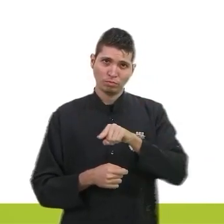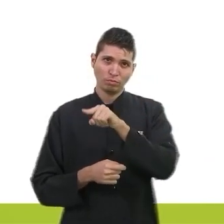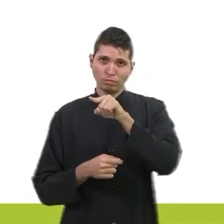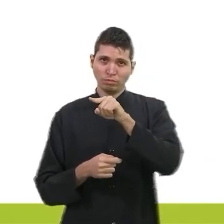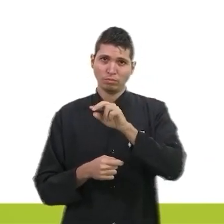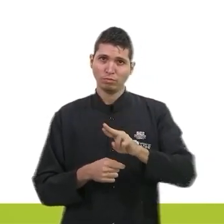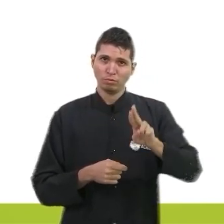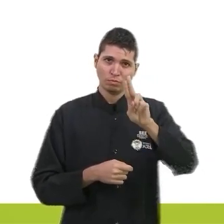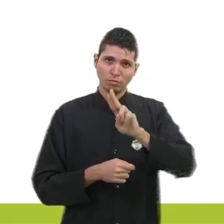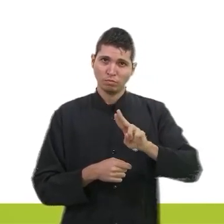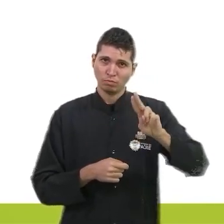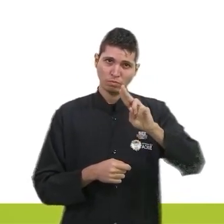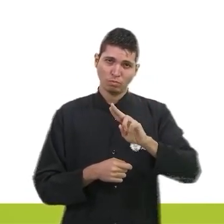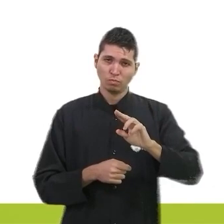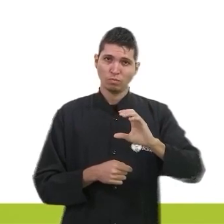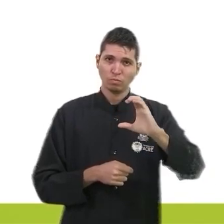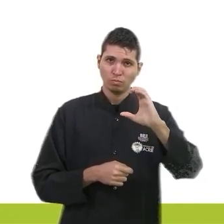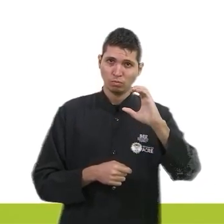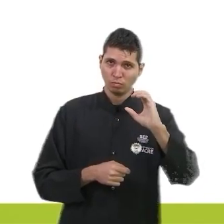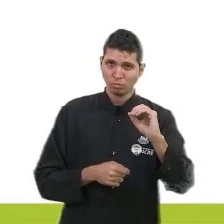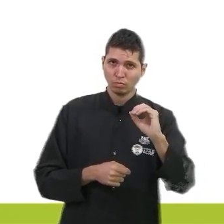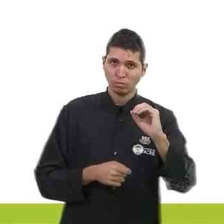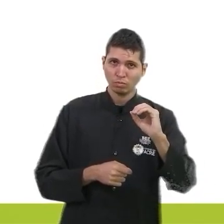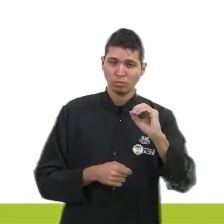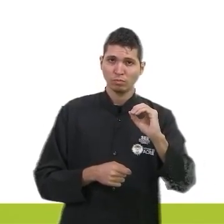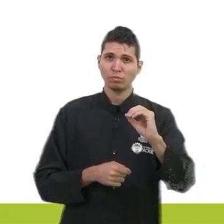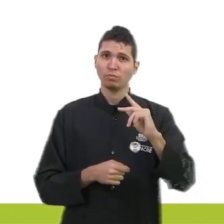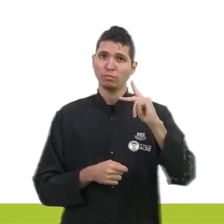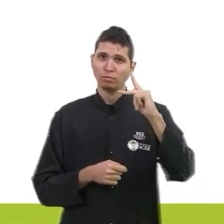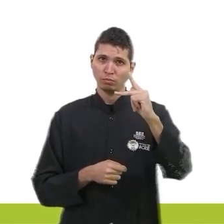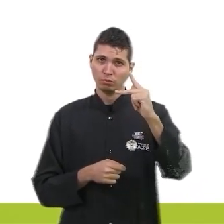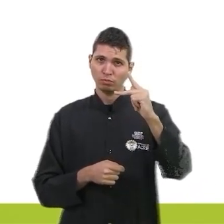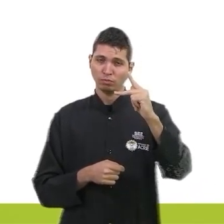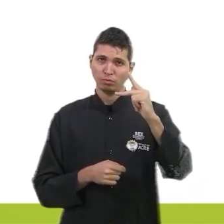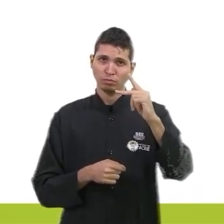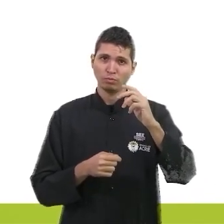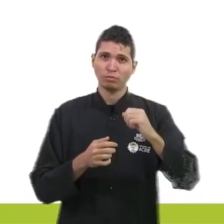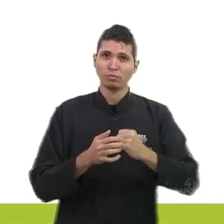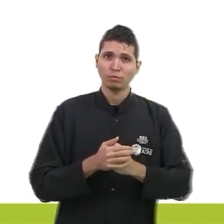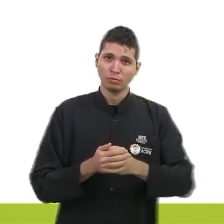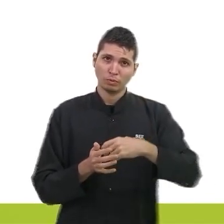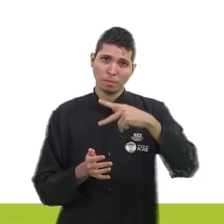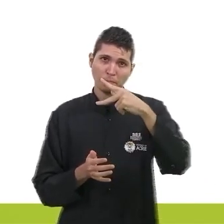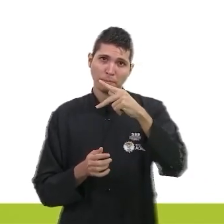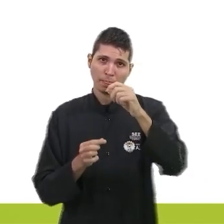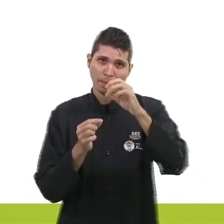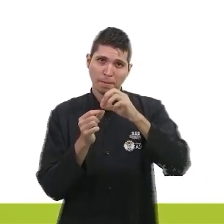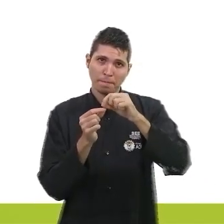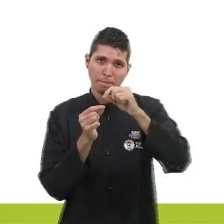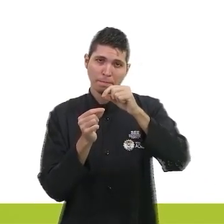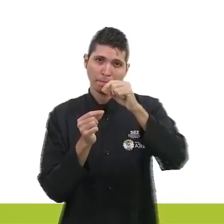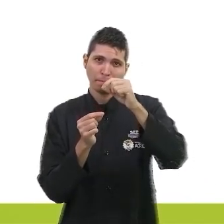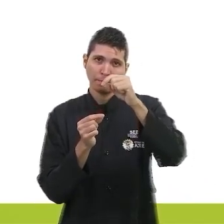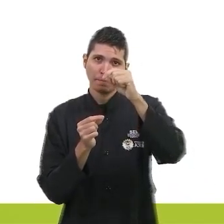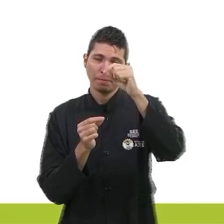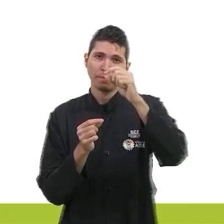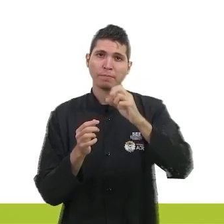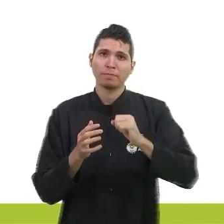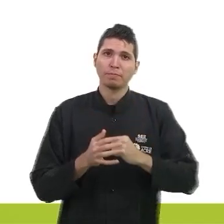ponto O, o ponto P e o ponto P'. Não é muito difícil de perceber, não